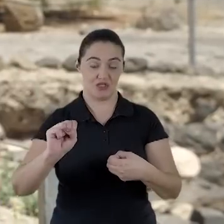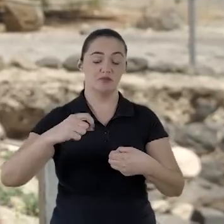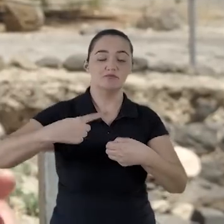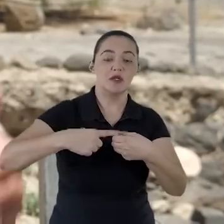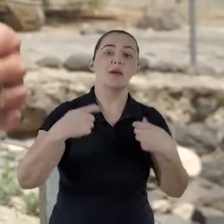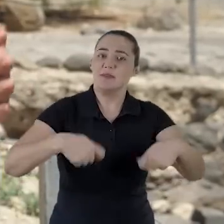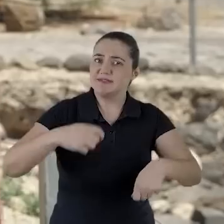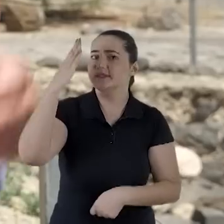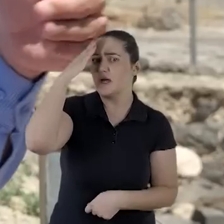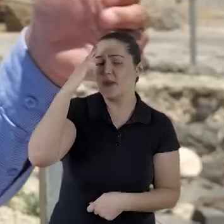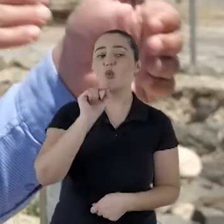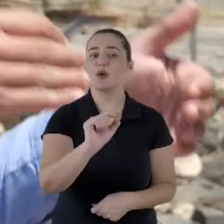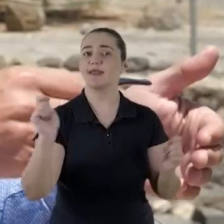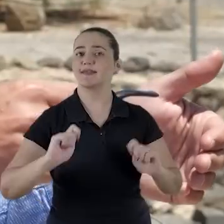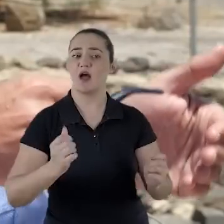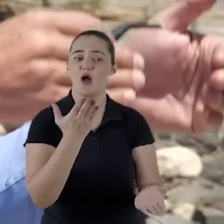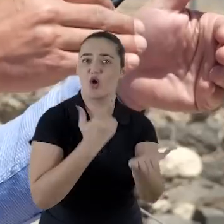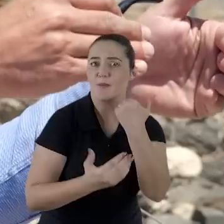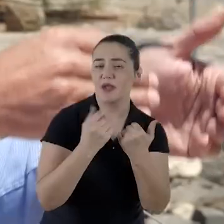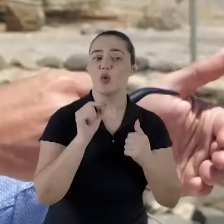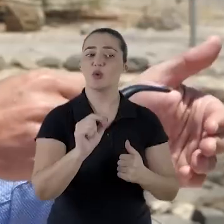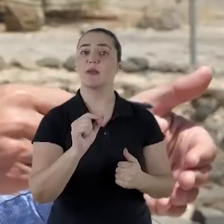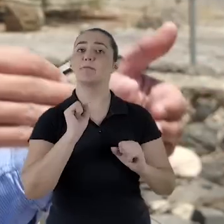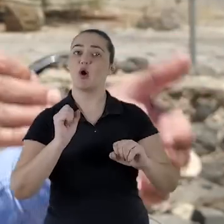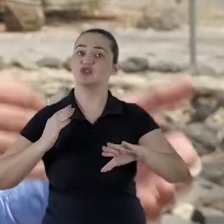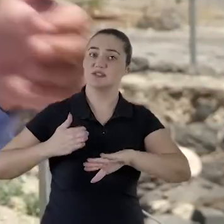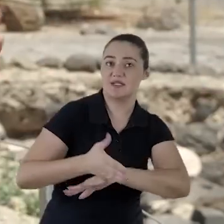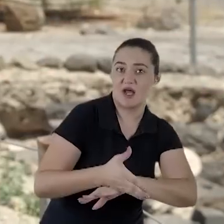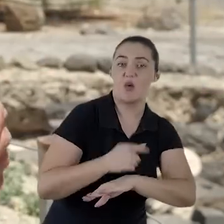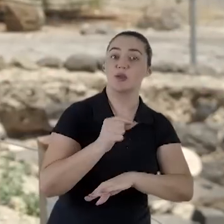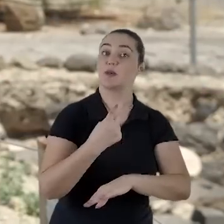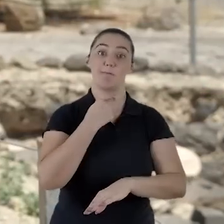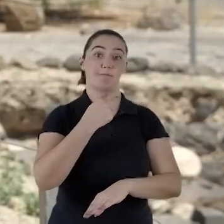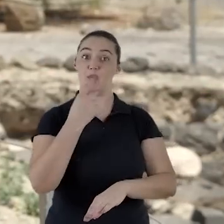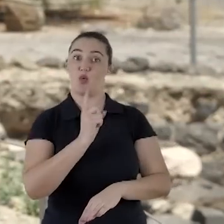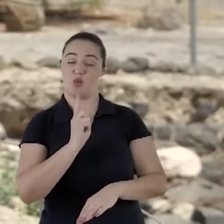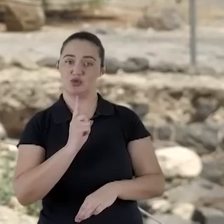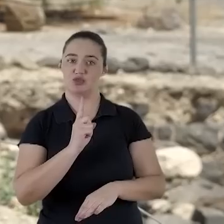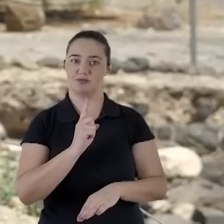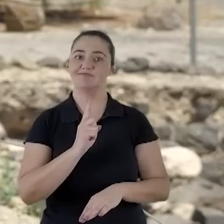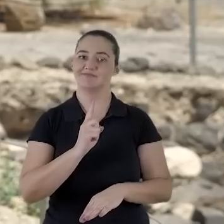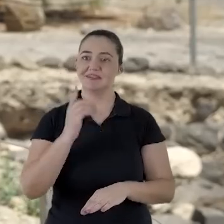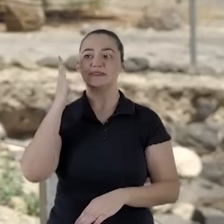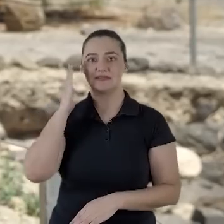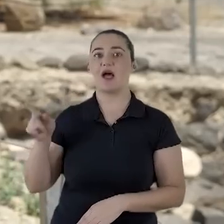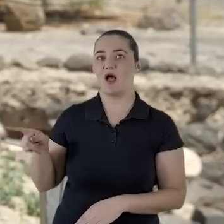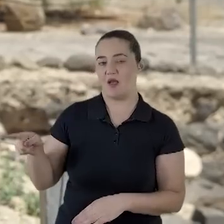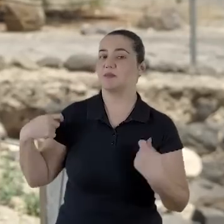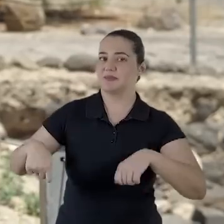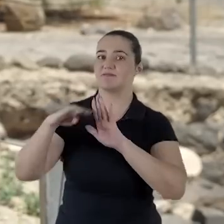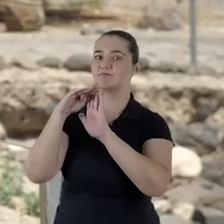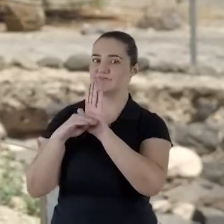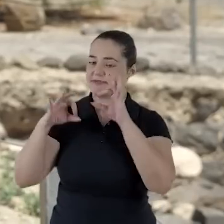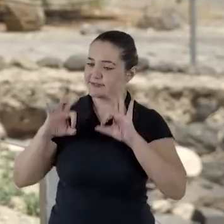que pode comer, o que pode entrar na cidade, que é pagã, e o que é de fora de Bet-Shean, que